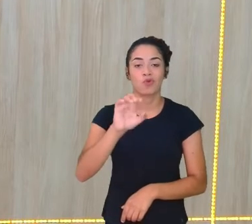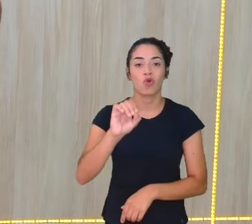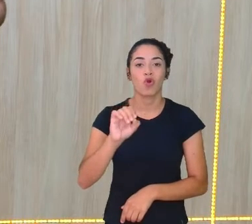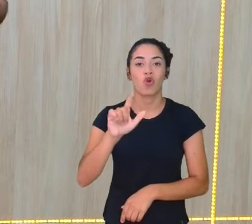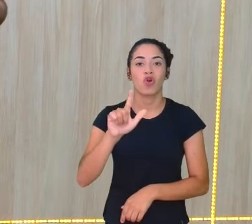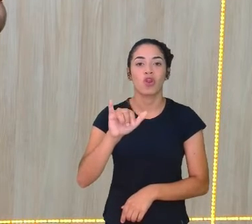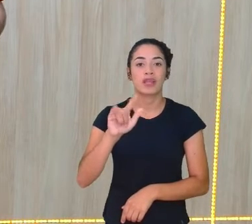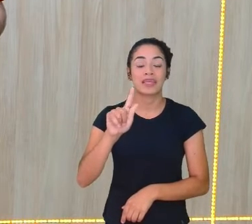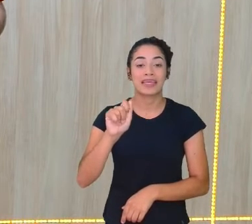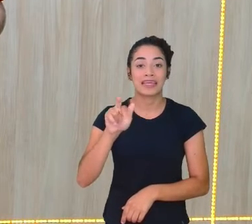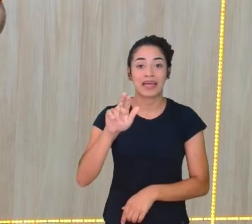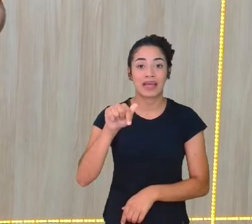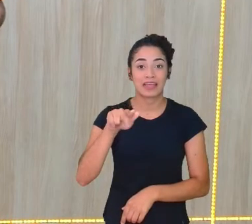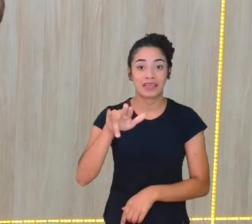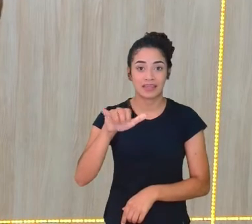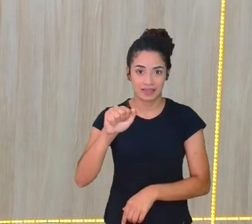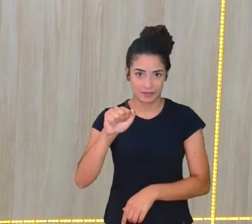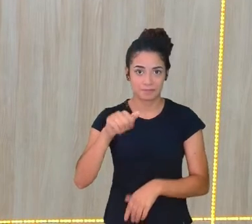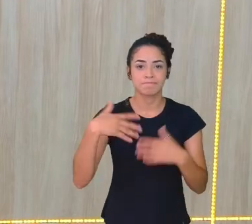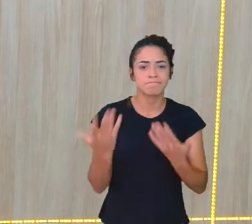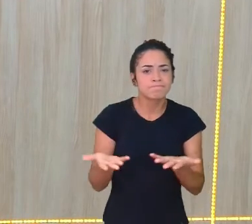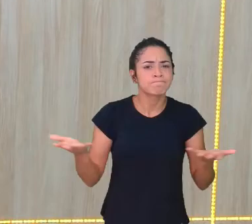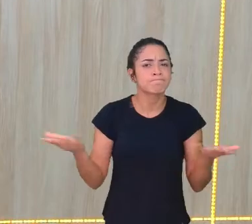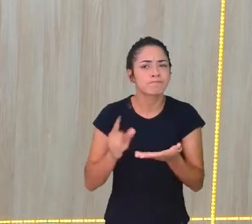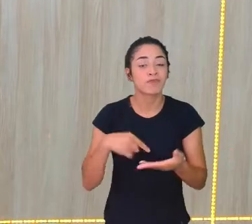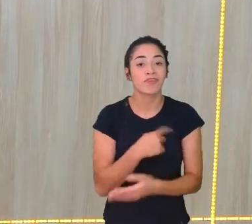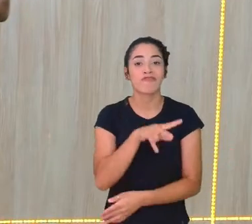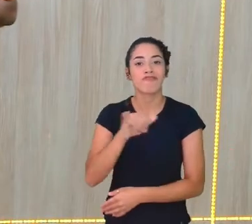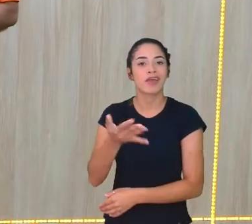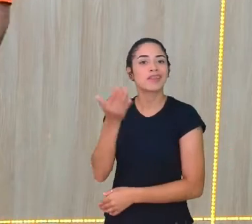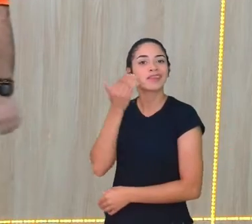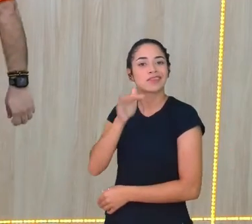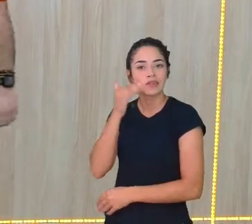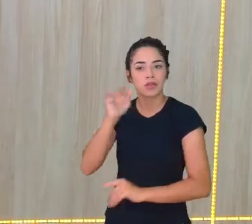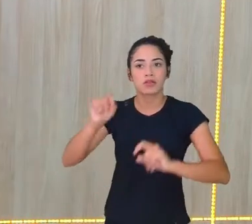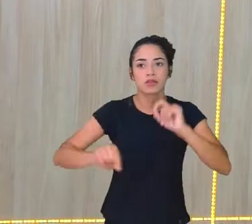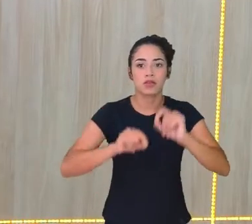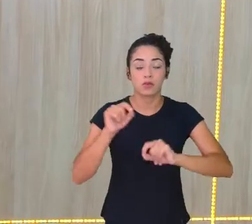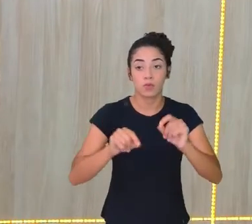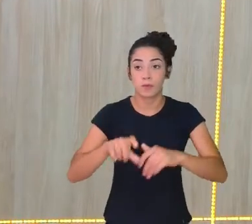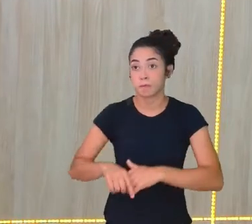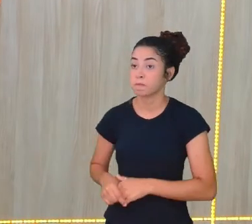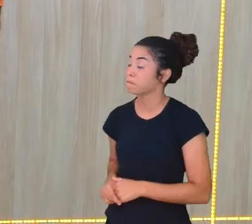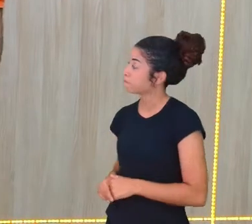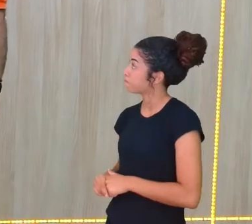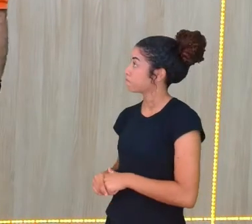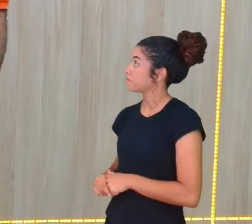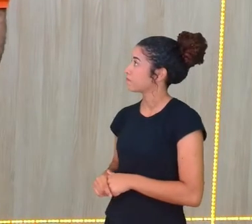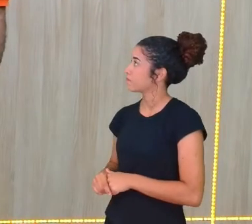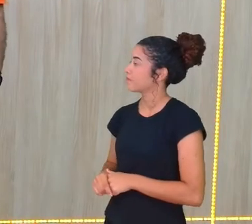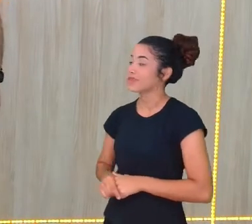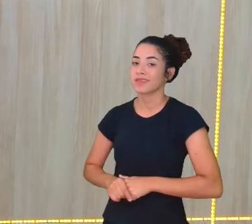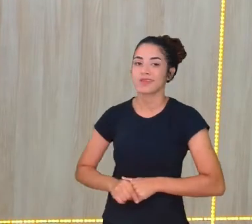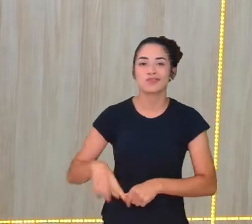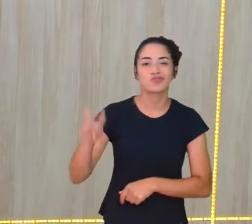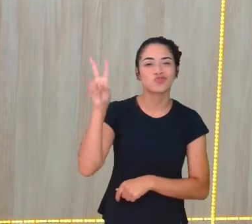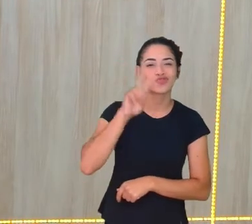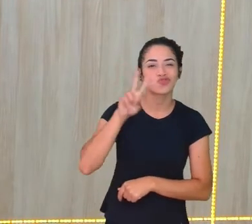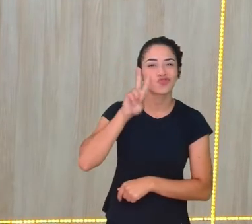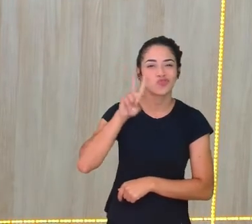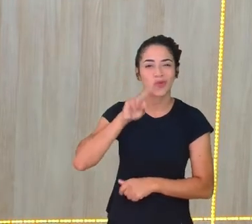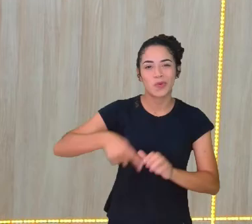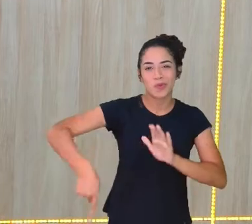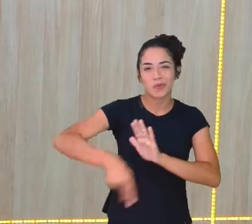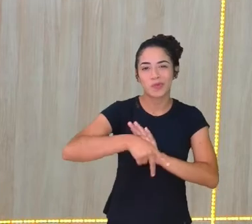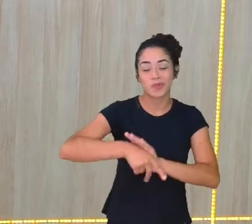oligarquia. Mas hoje a gente vai entender um pouco, né, sobre a história da cidade